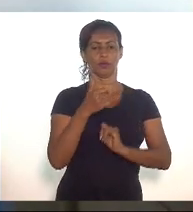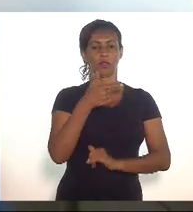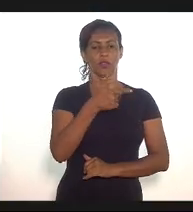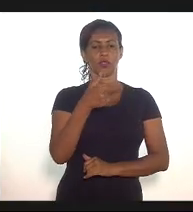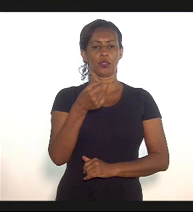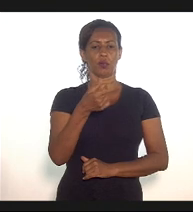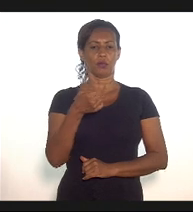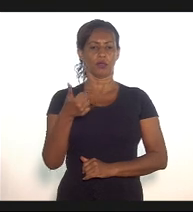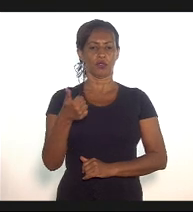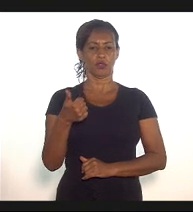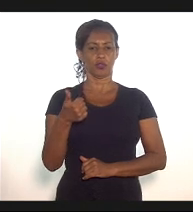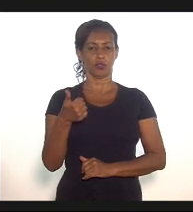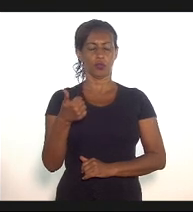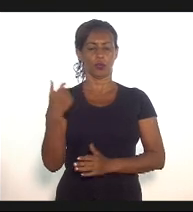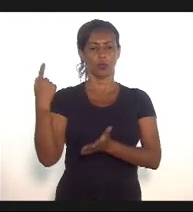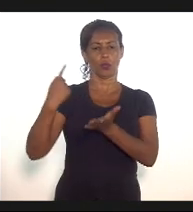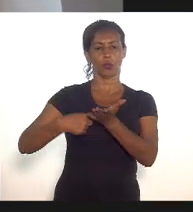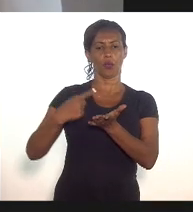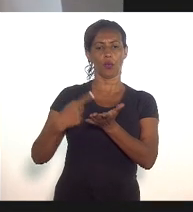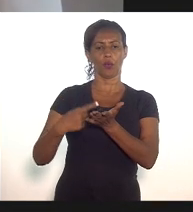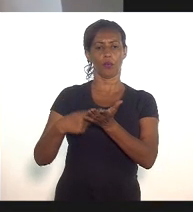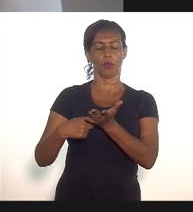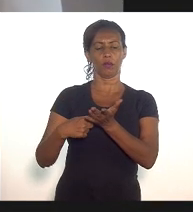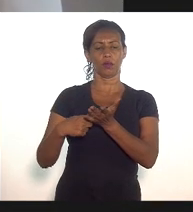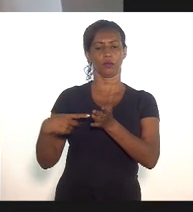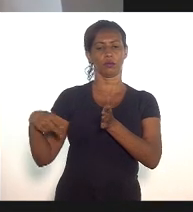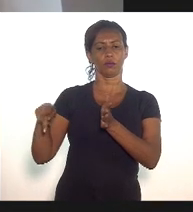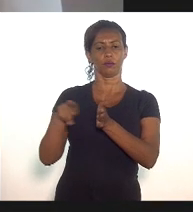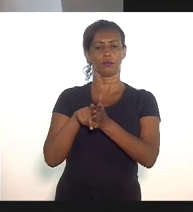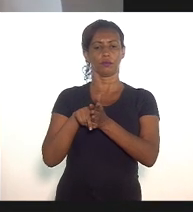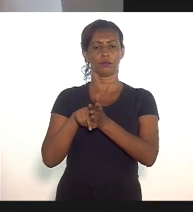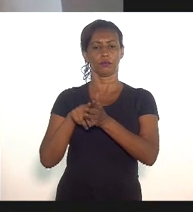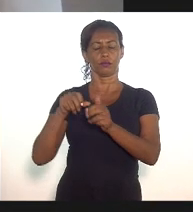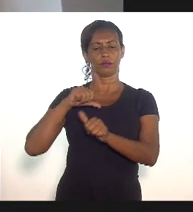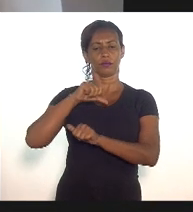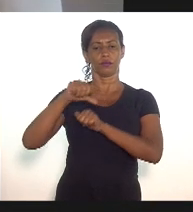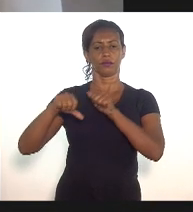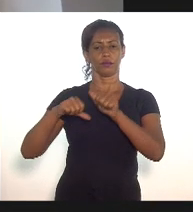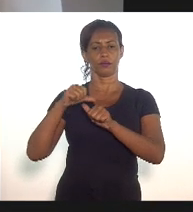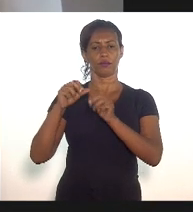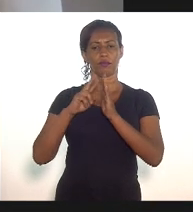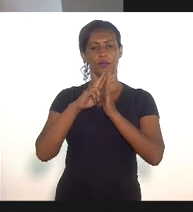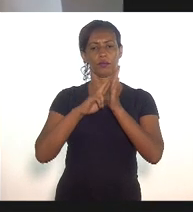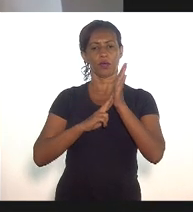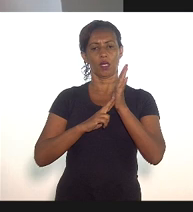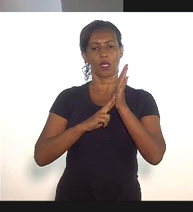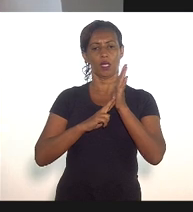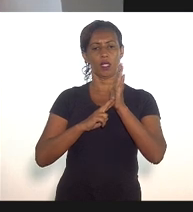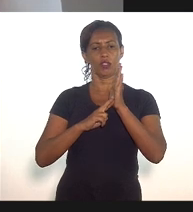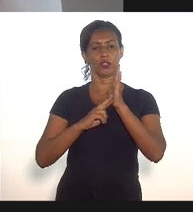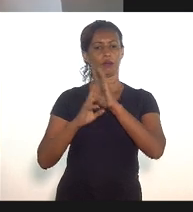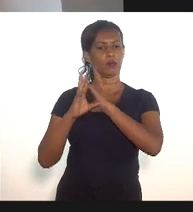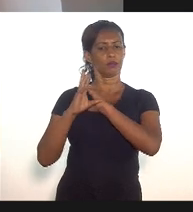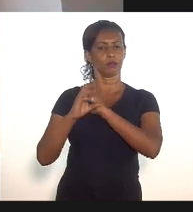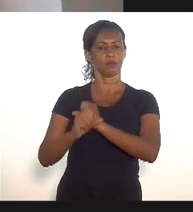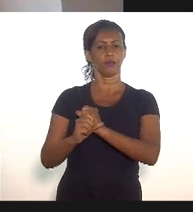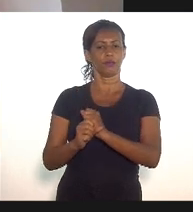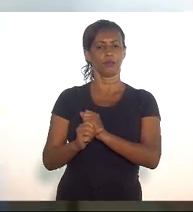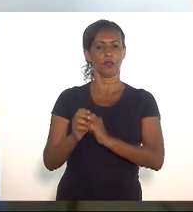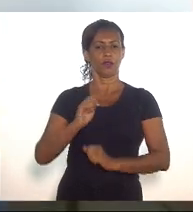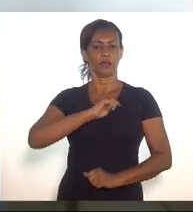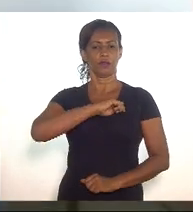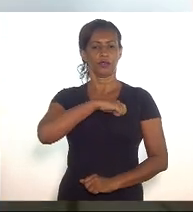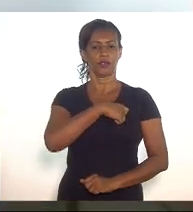2021, e com compromisso alocado na renovação do regime de recuperação fiscal, para